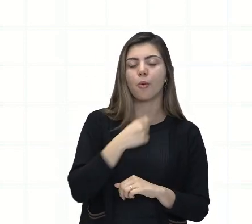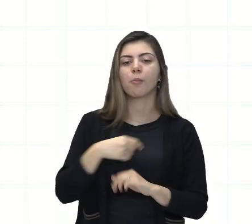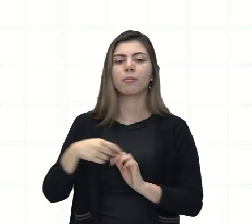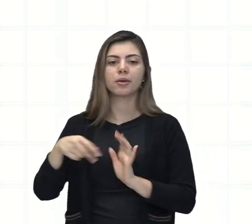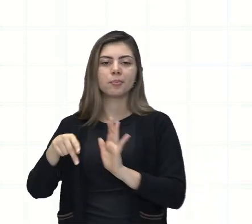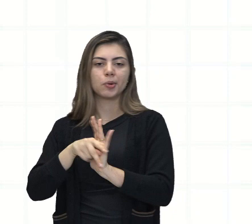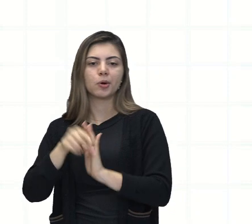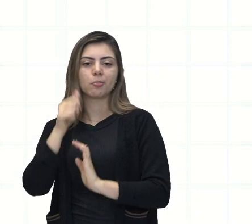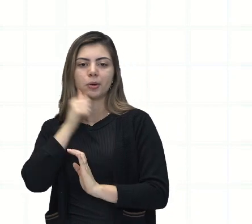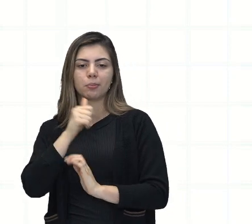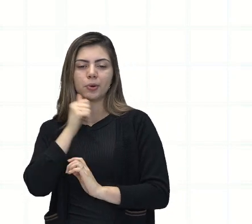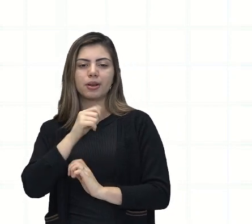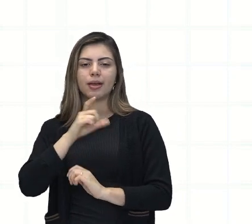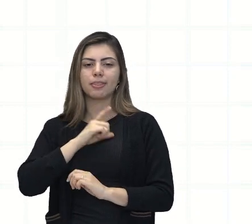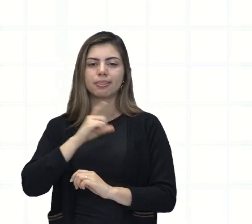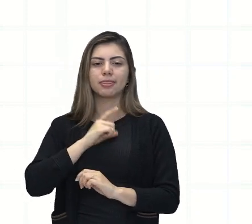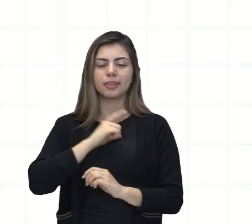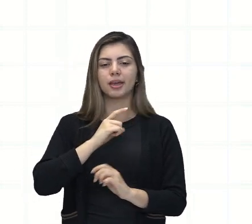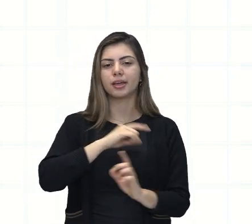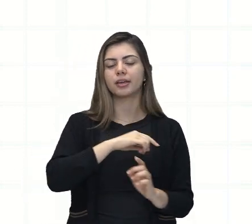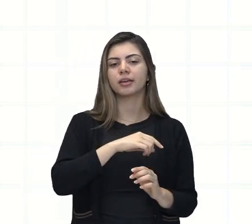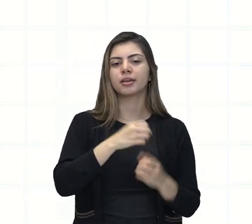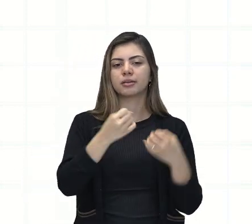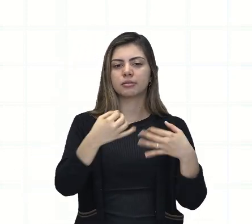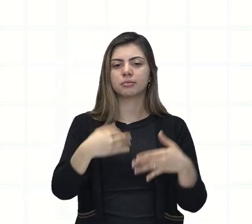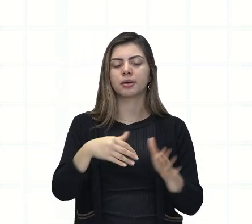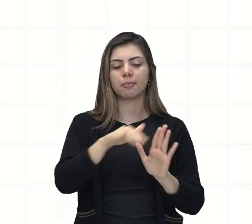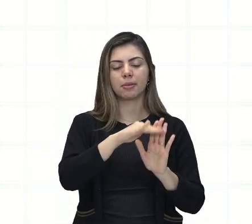feminino, 300,